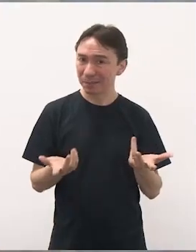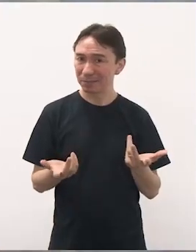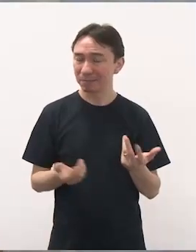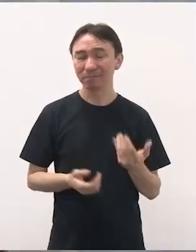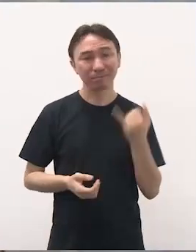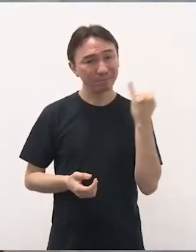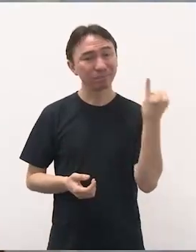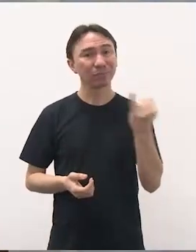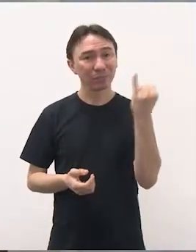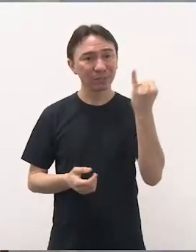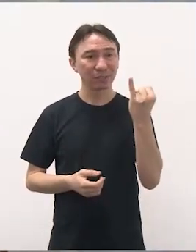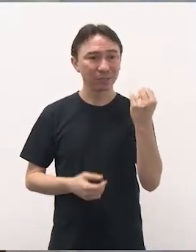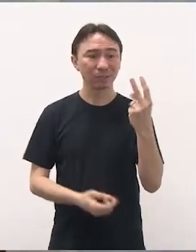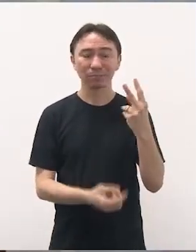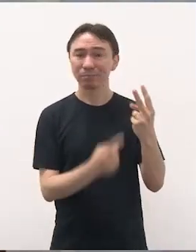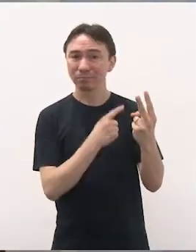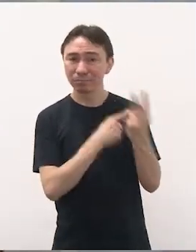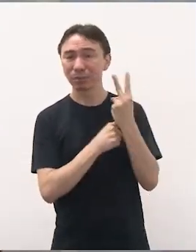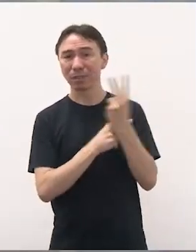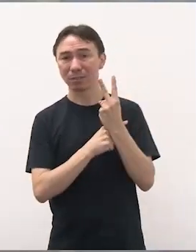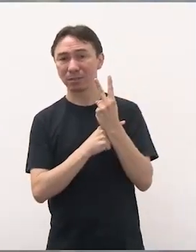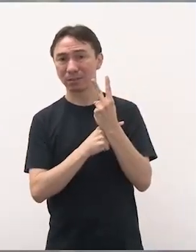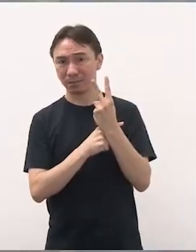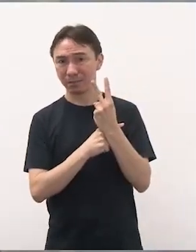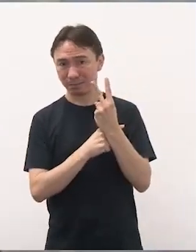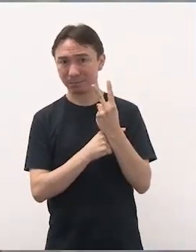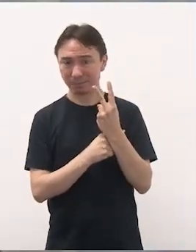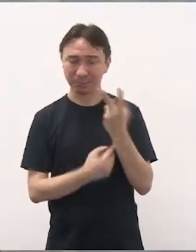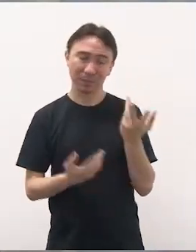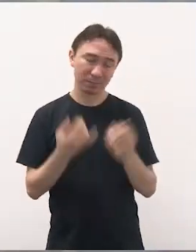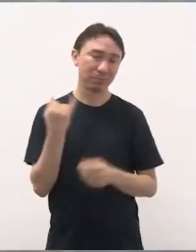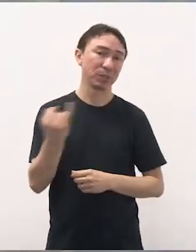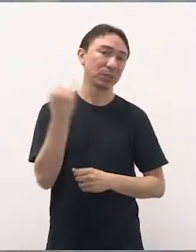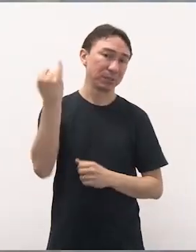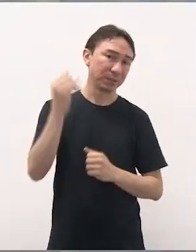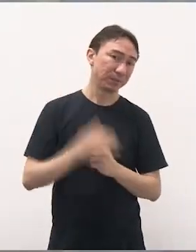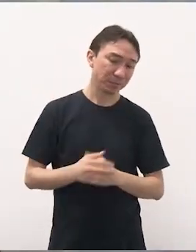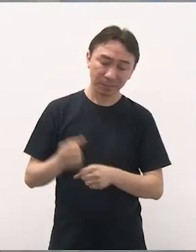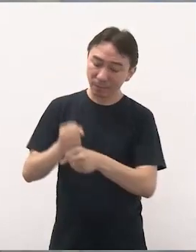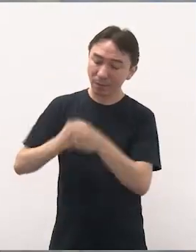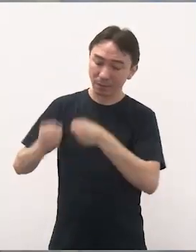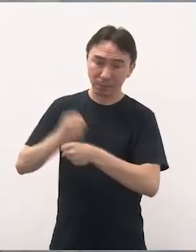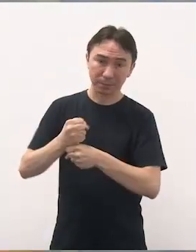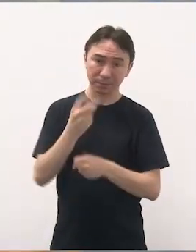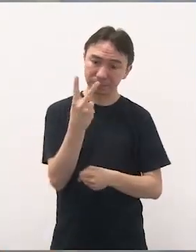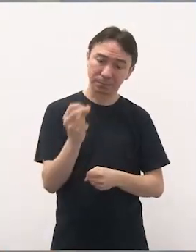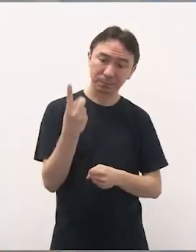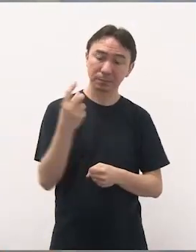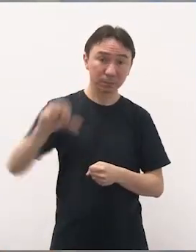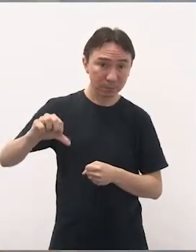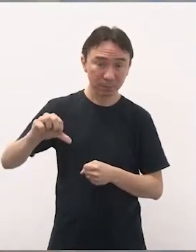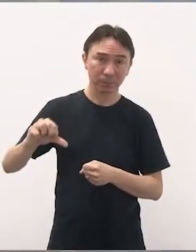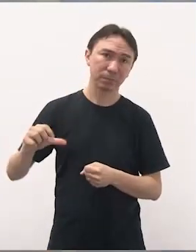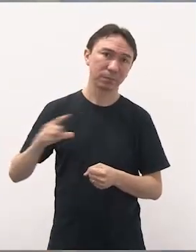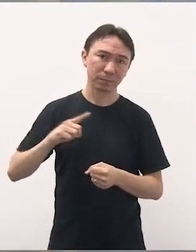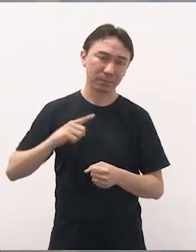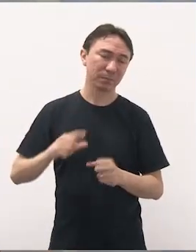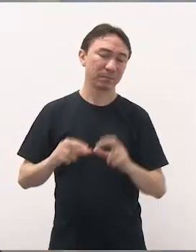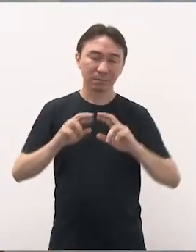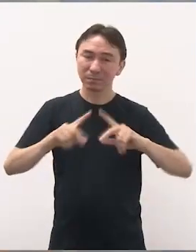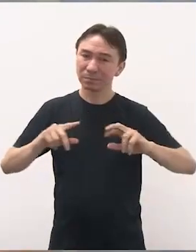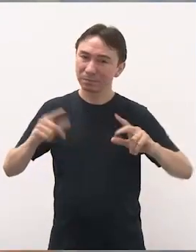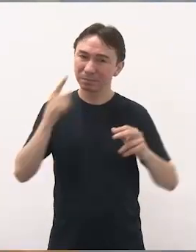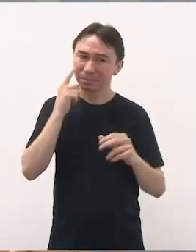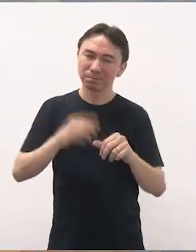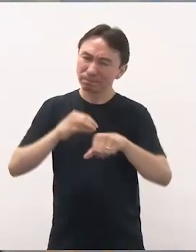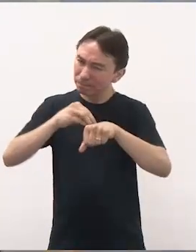escola. E aí, em 2019, as ações que tinham sido sugeridas, elas envolviam jogos, elas